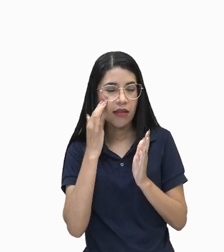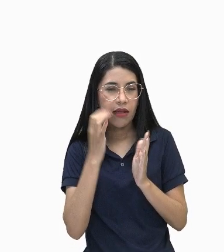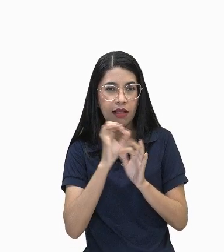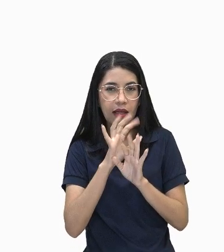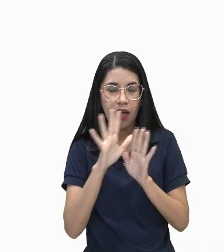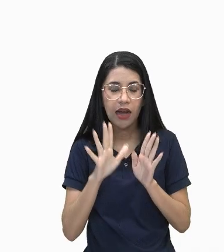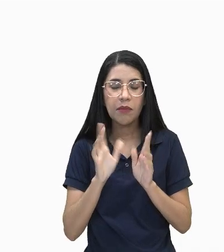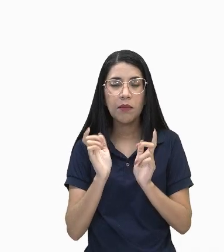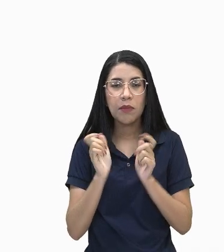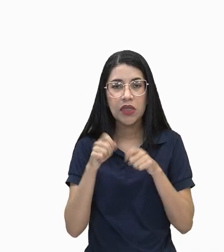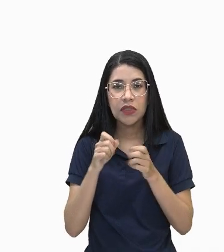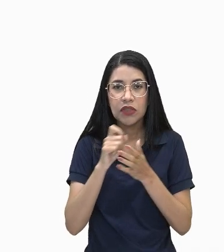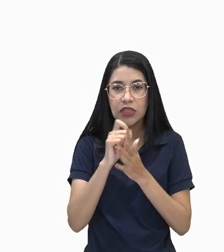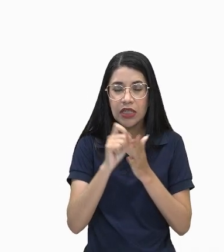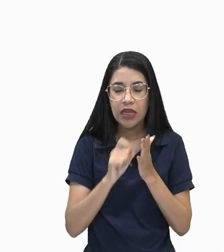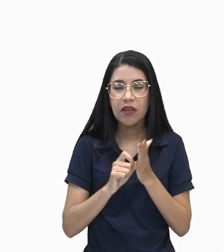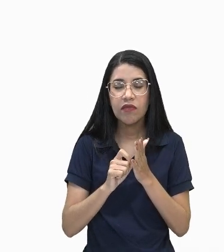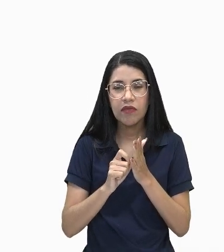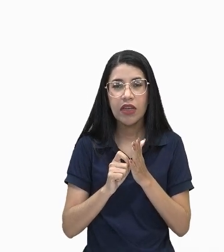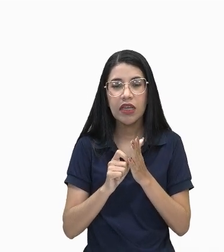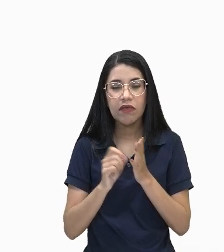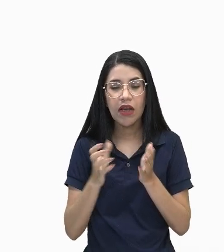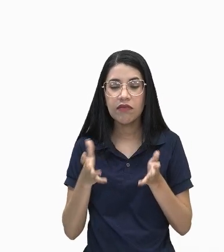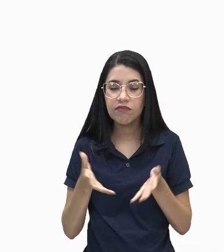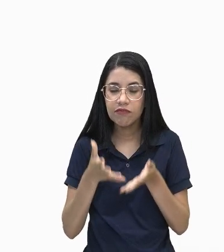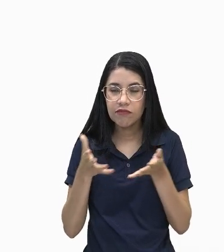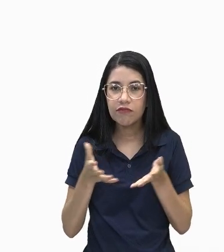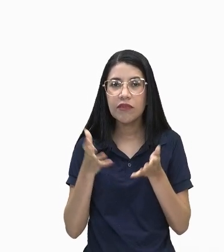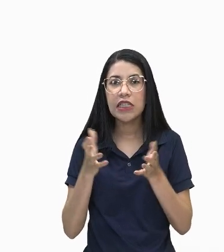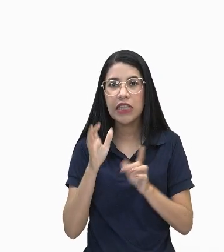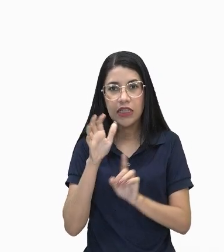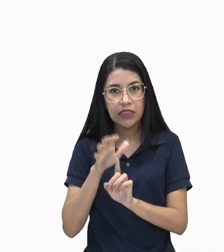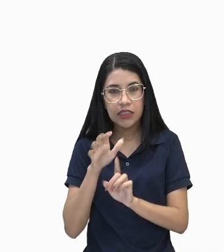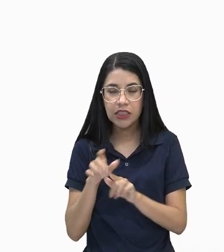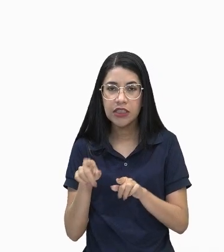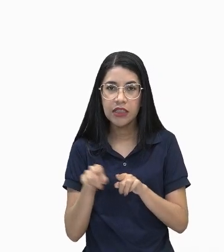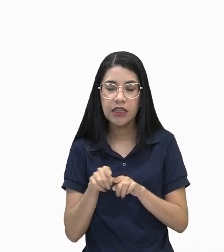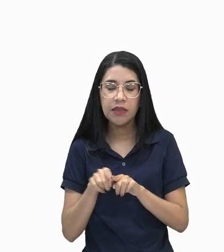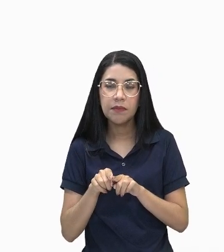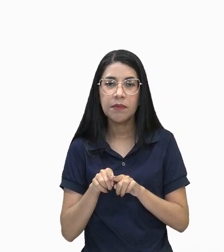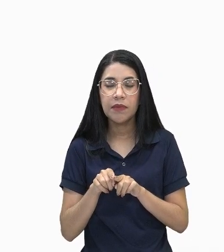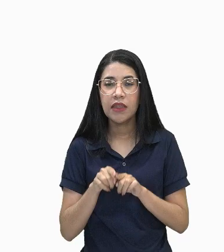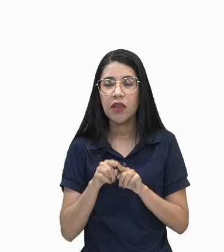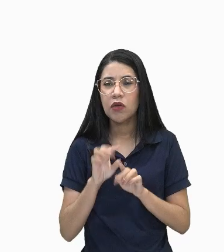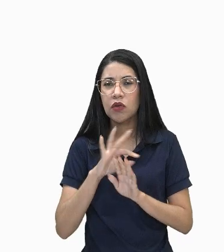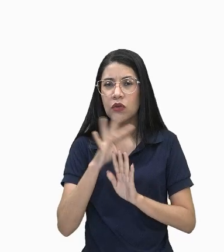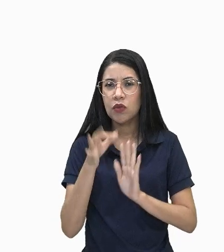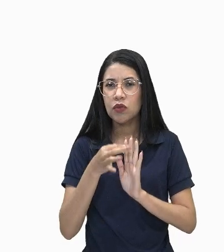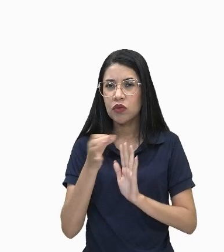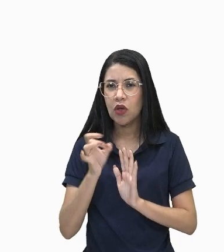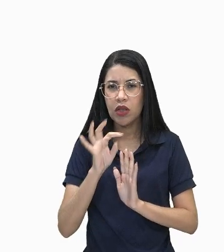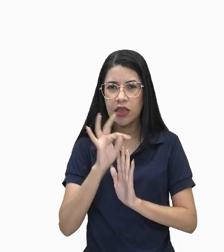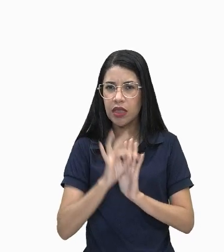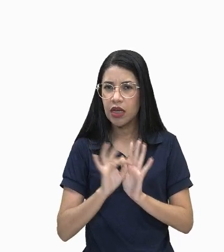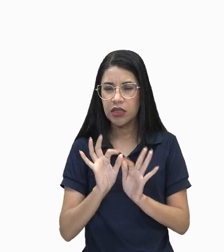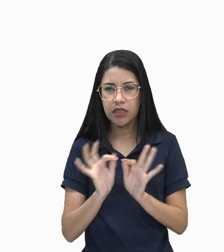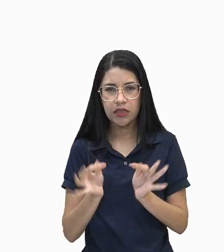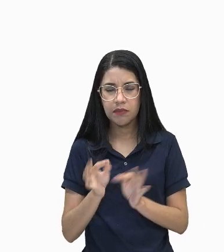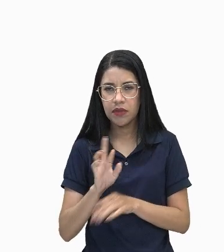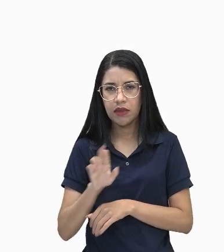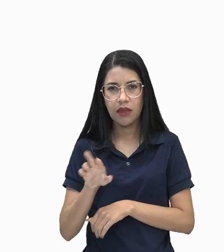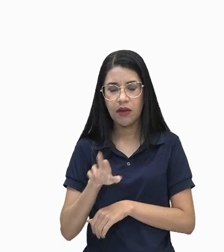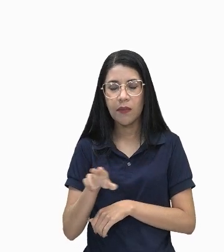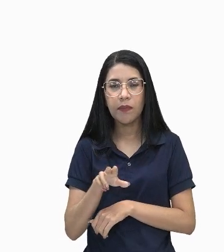vai escrever com uma voz que vai convencer. Então, a resenha não é apenas um texto, viu? Como nós já